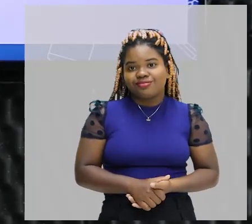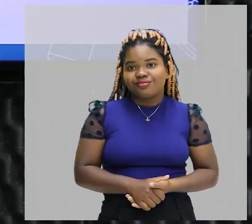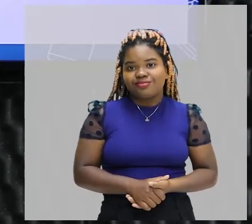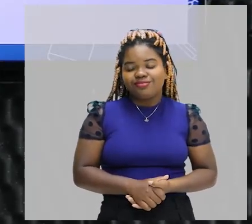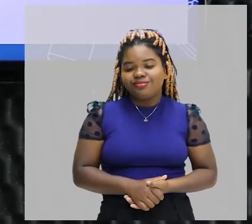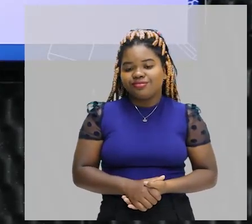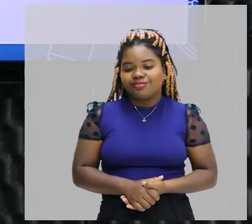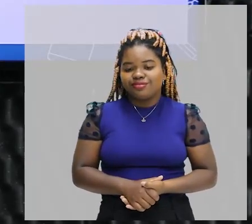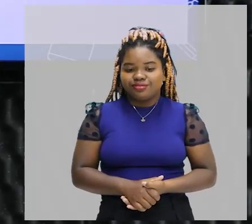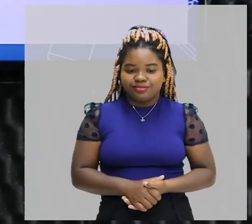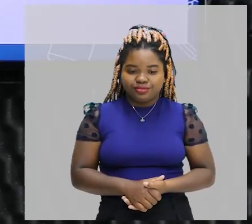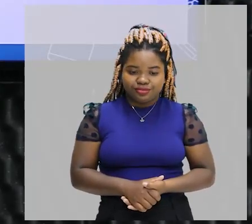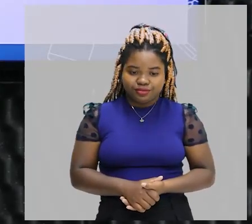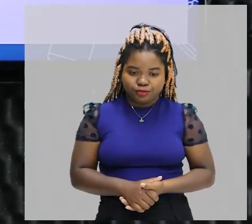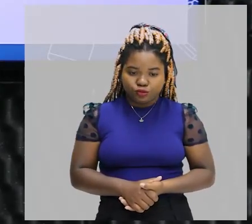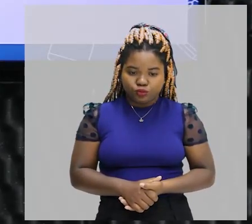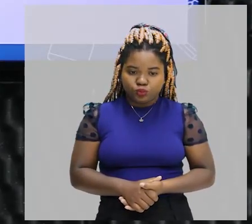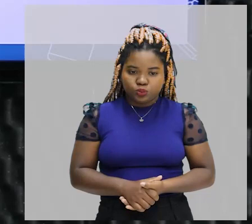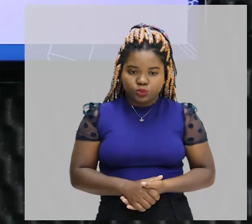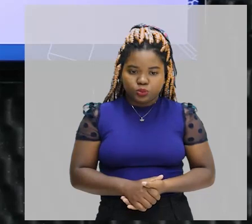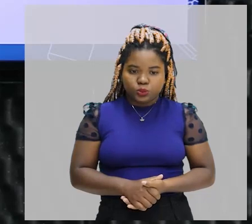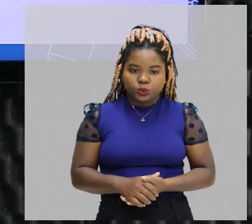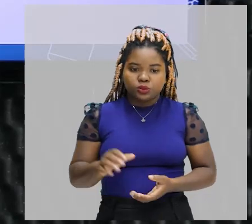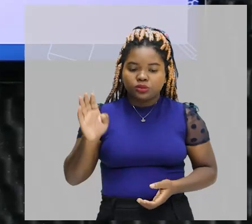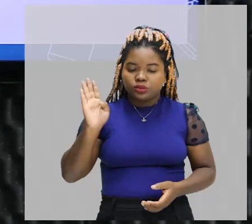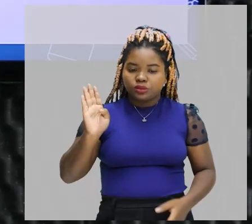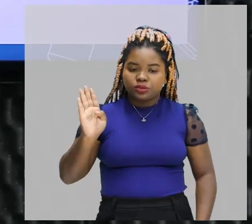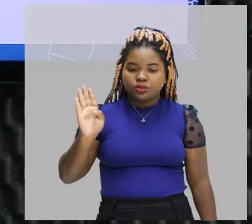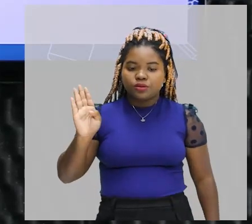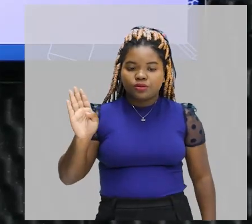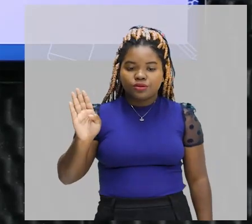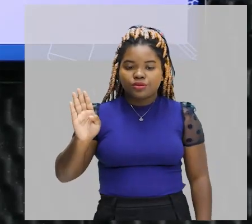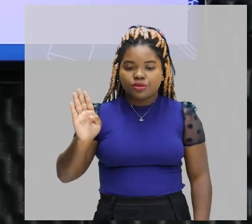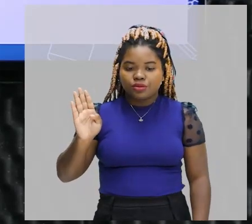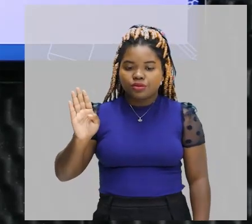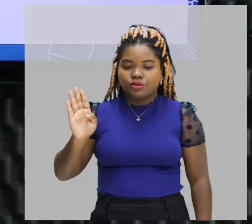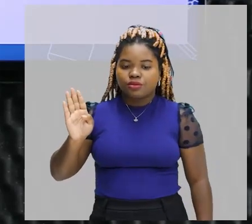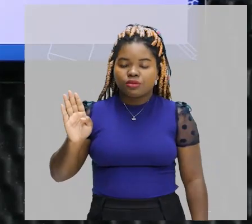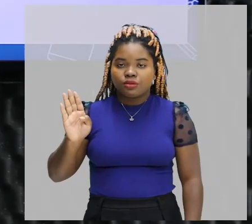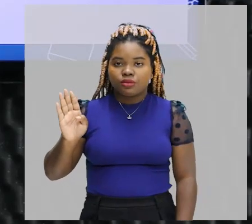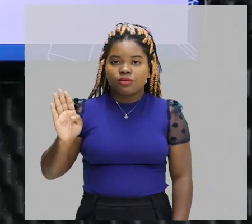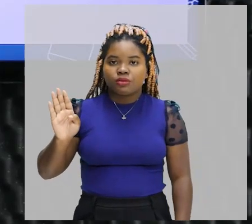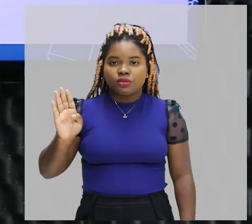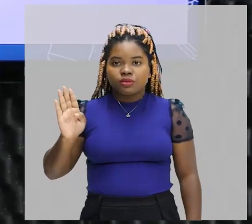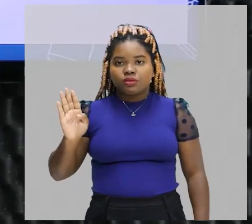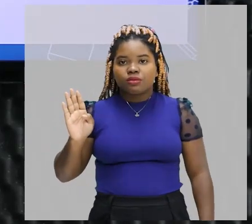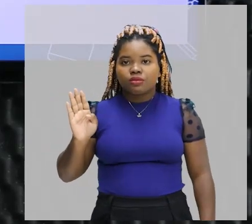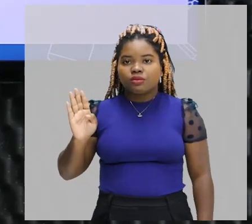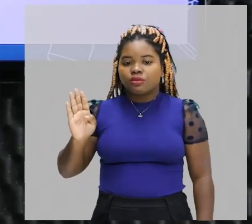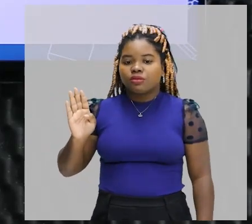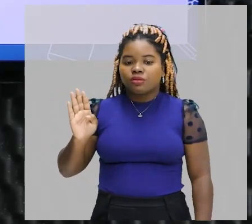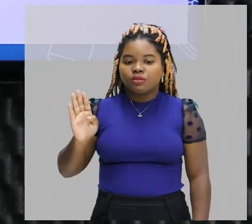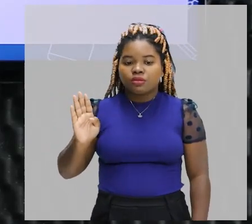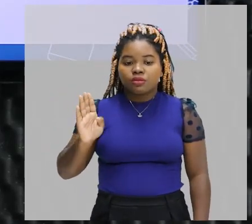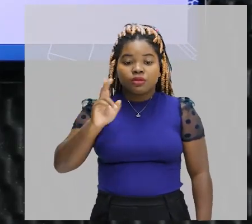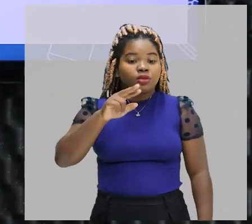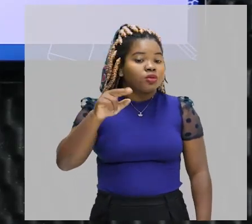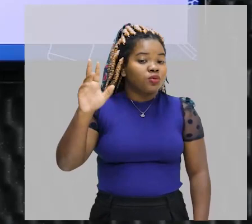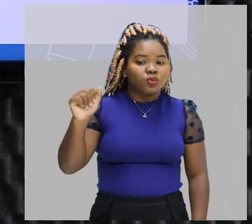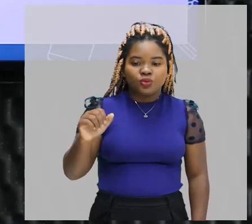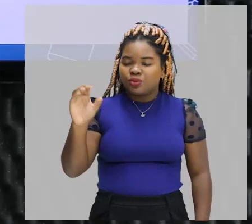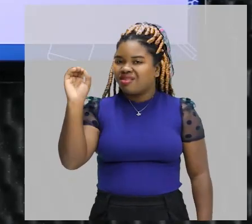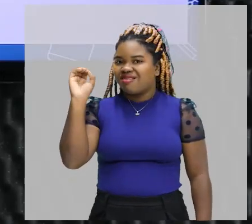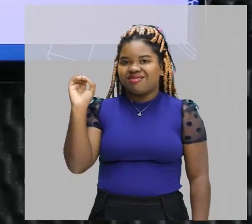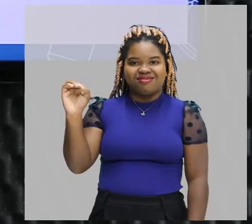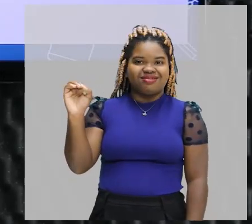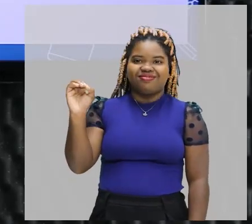agindo, tá ok? Letra B. As forças de ação e reação sempre se anulam? Muito pelo contrário, elas não